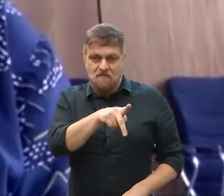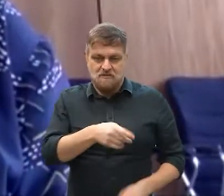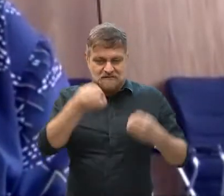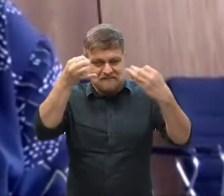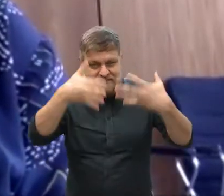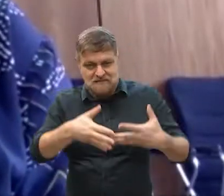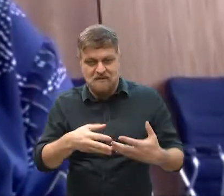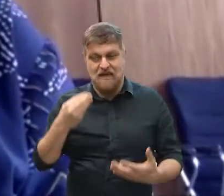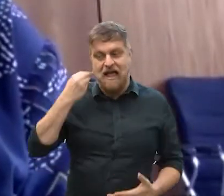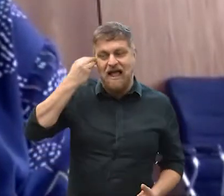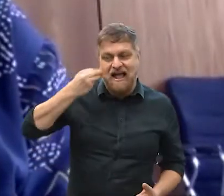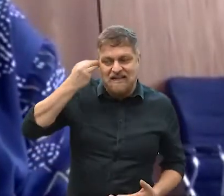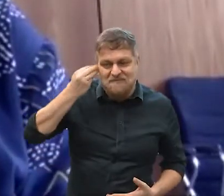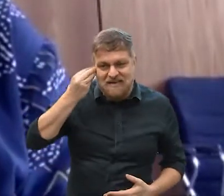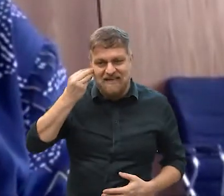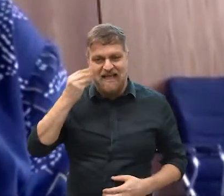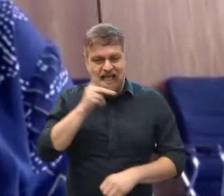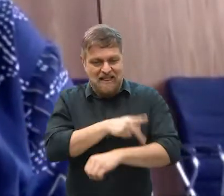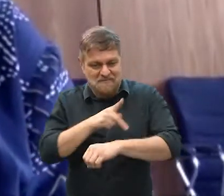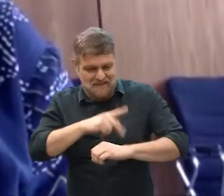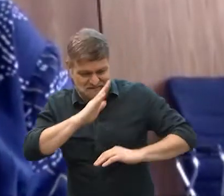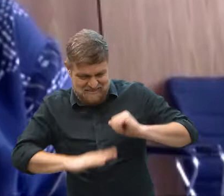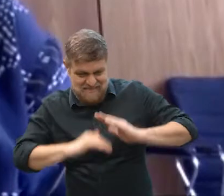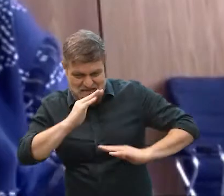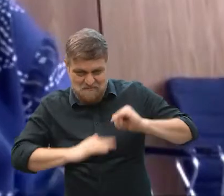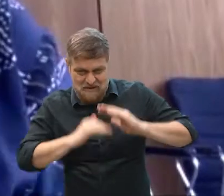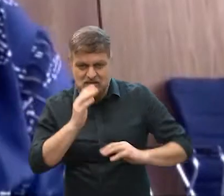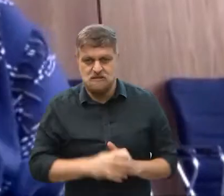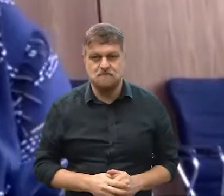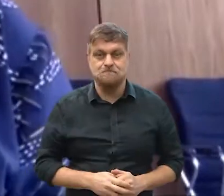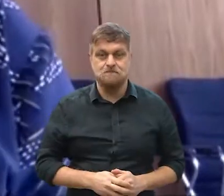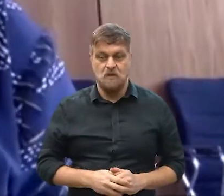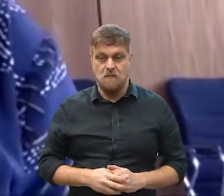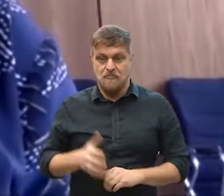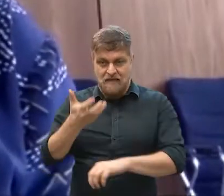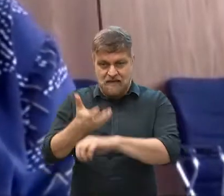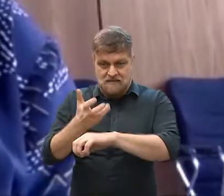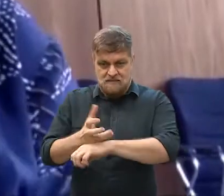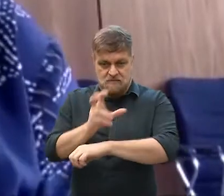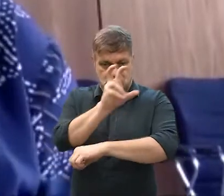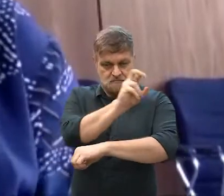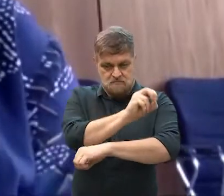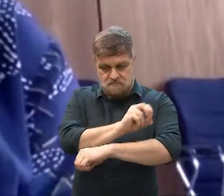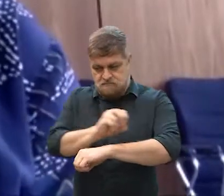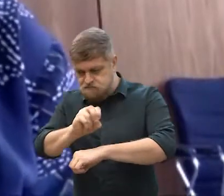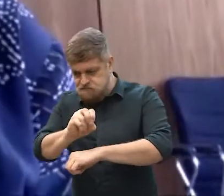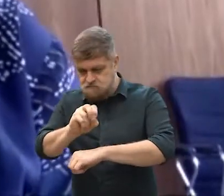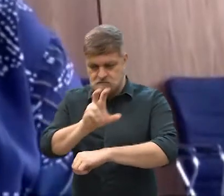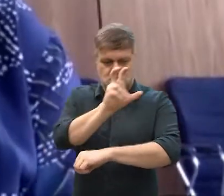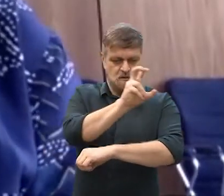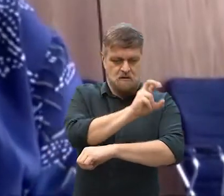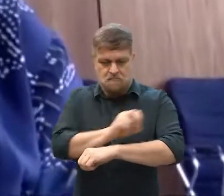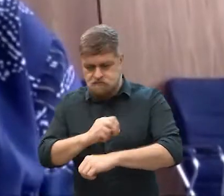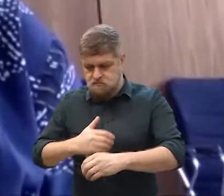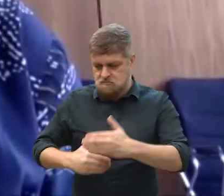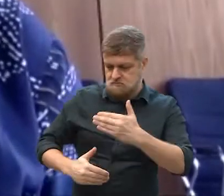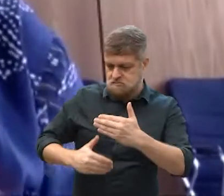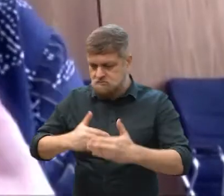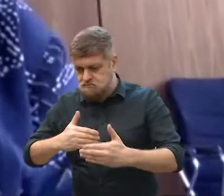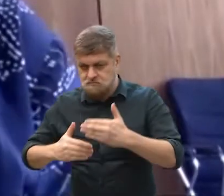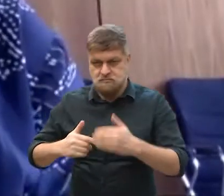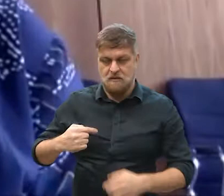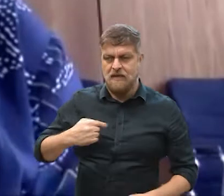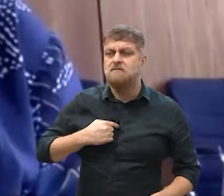possam falar um pouco da sua prática pedagógica. O trabalho de robótica com sucata, ele nasceu em 2015, de uma vontade muito